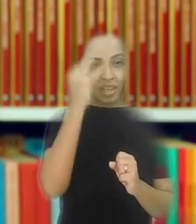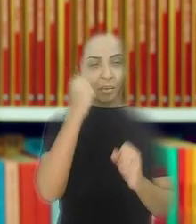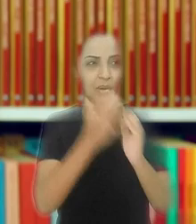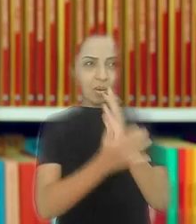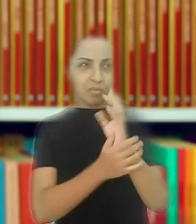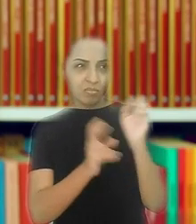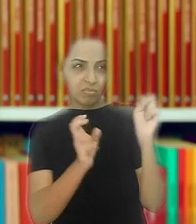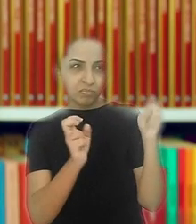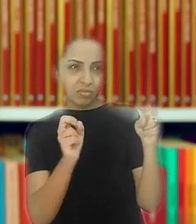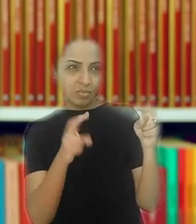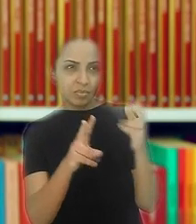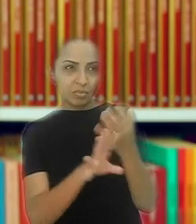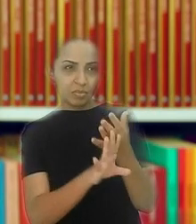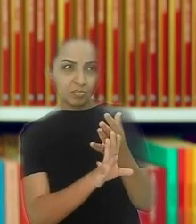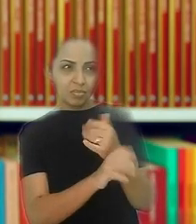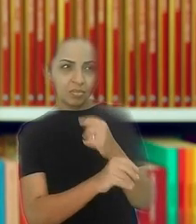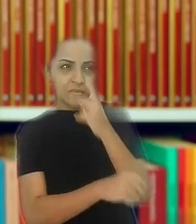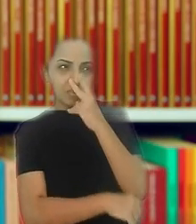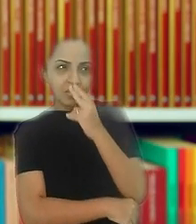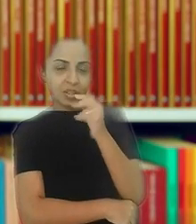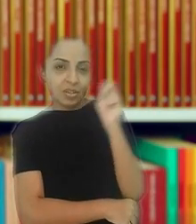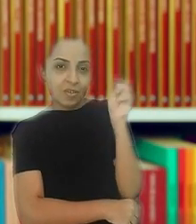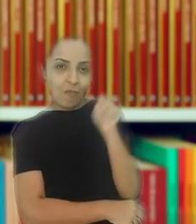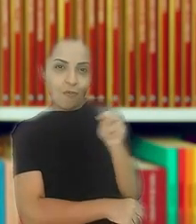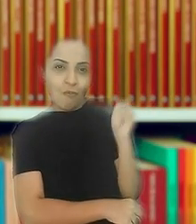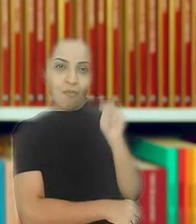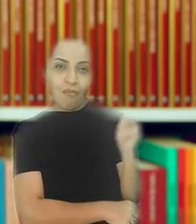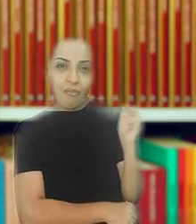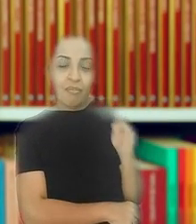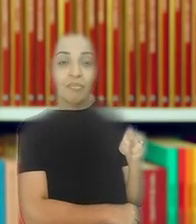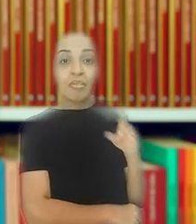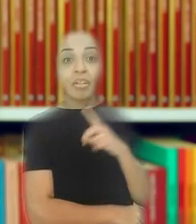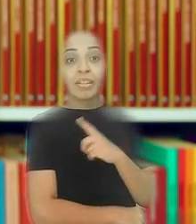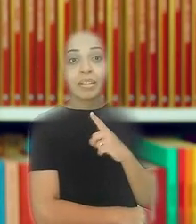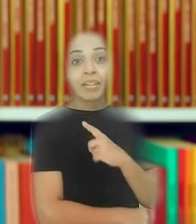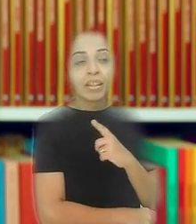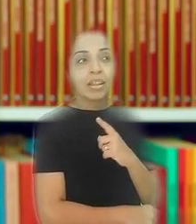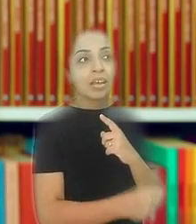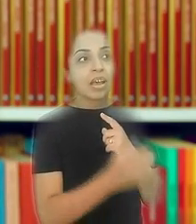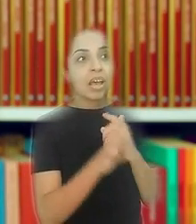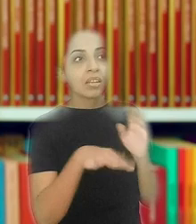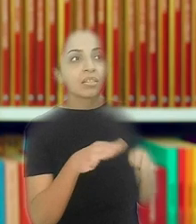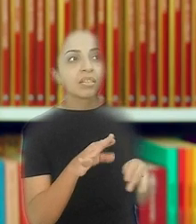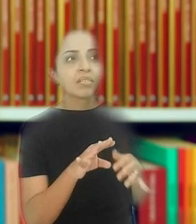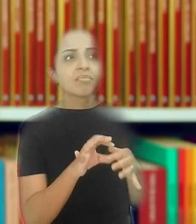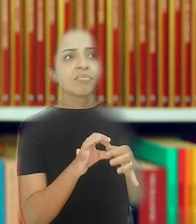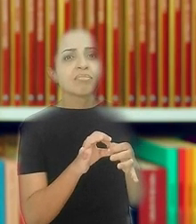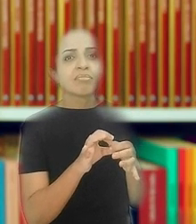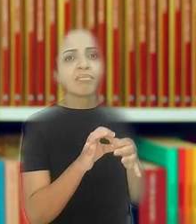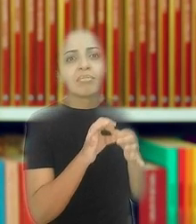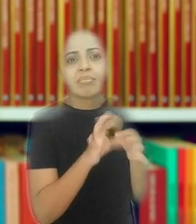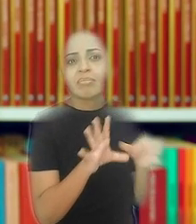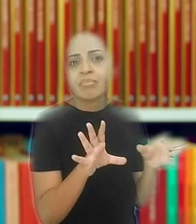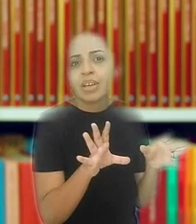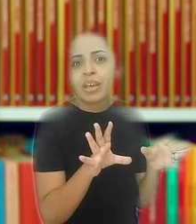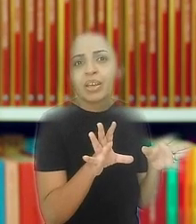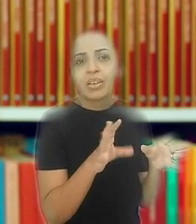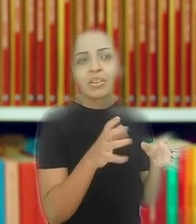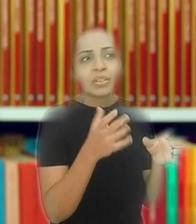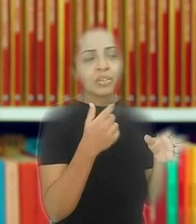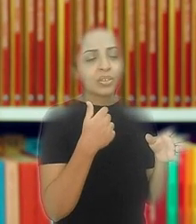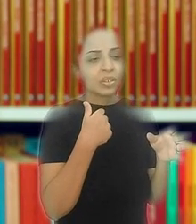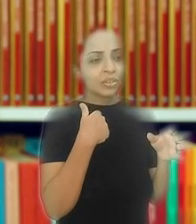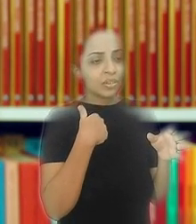tanto alheio as coisas estão acontecendo no entorno dele e ele perdido sem saber